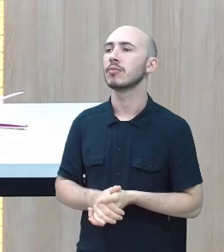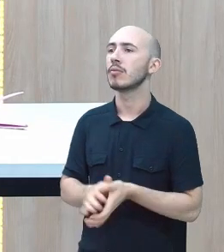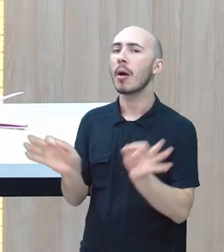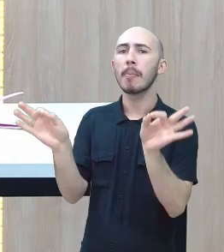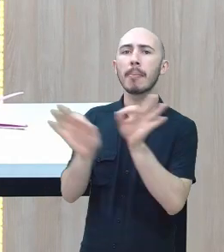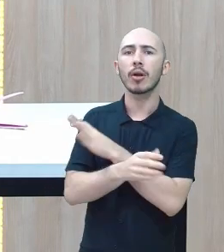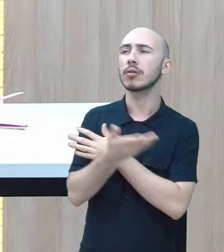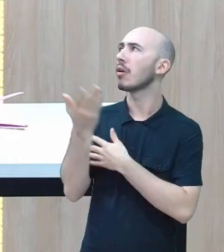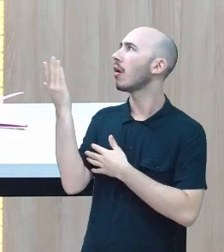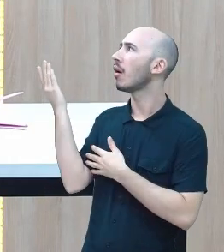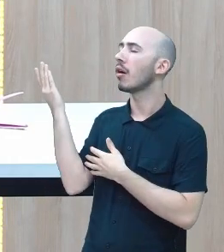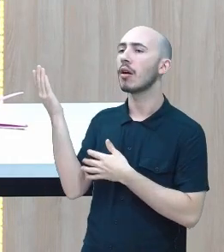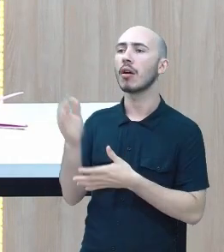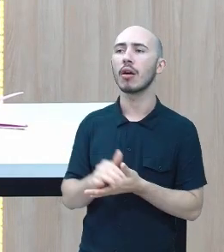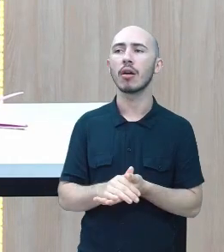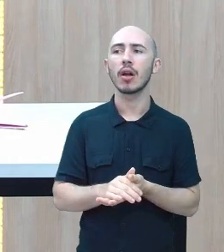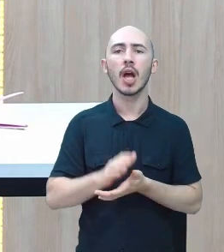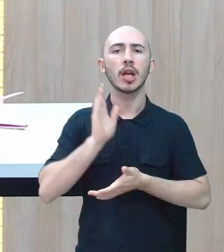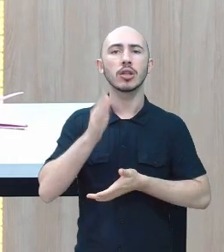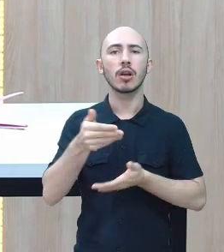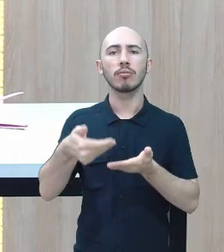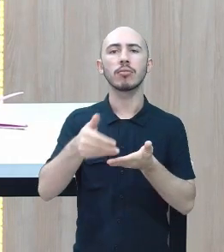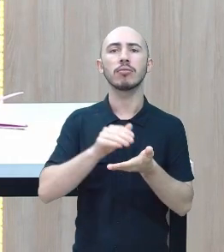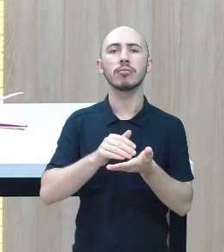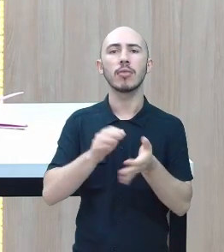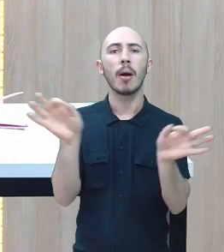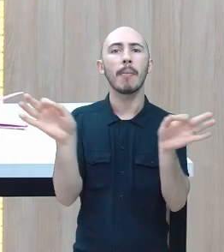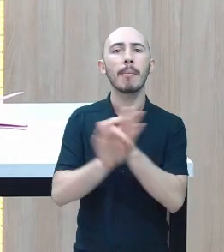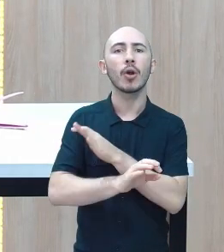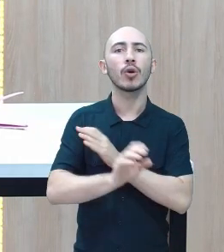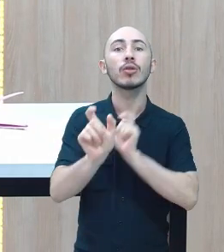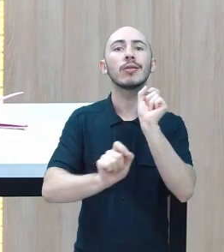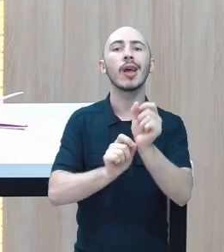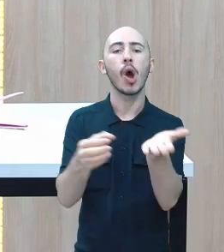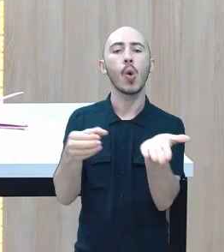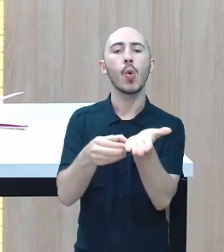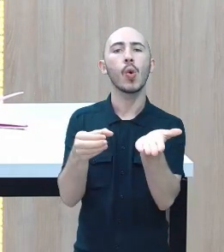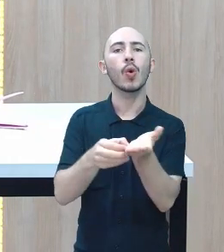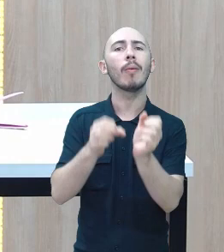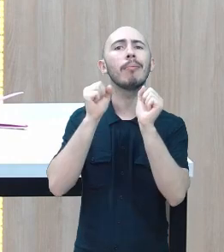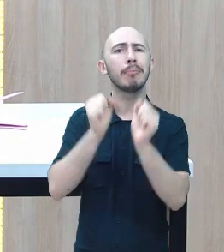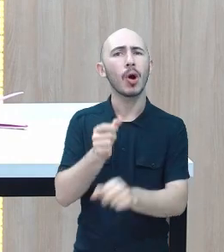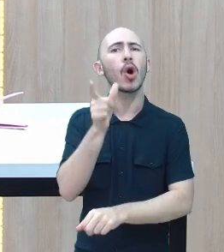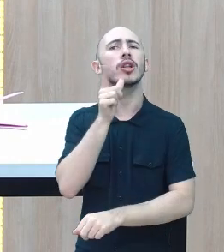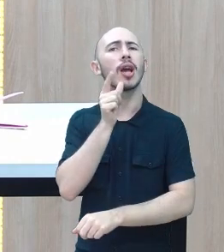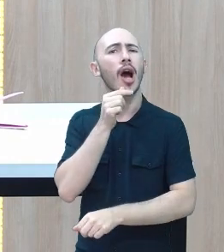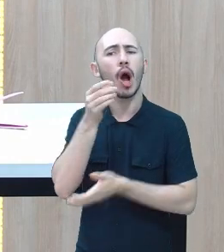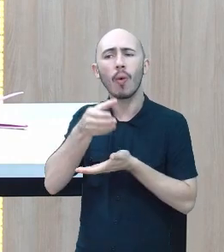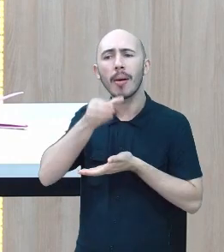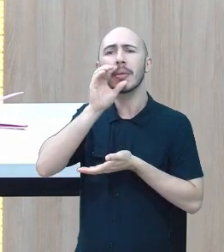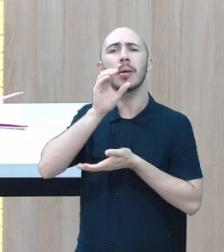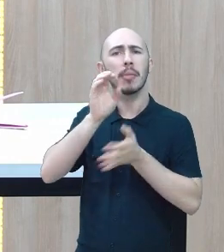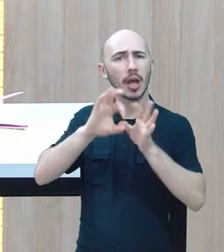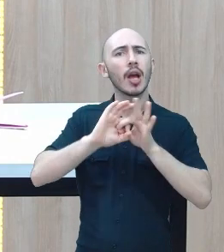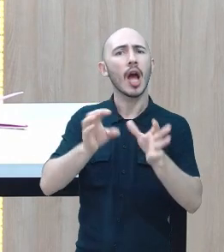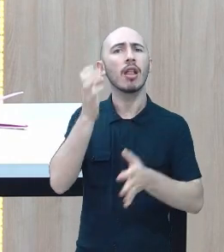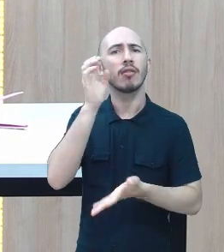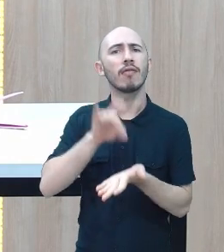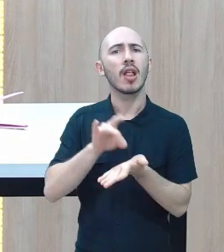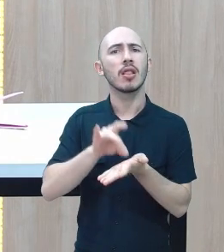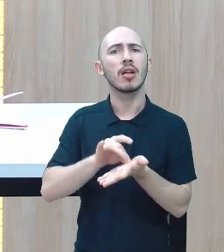Pronto. Agora é só virar e você já tem um copinho. Inclusive, ele é bem bonito.